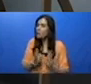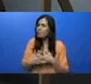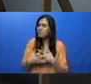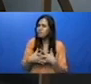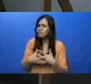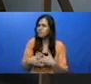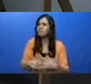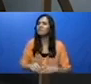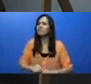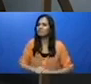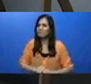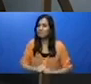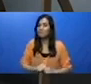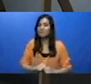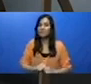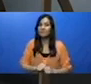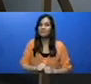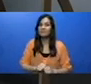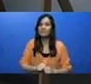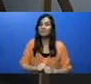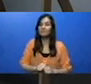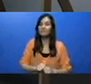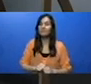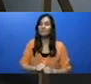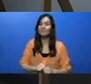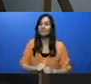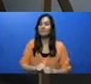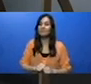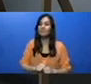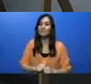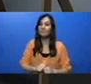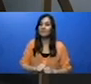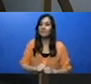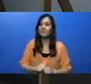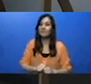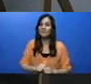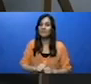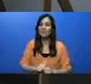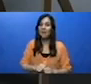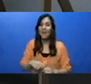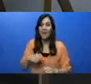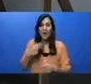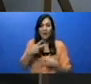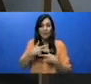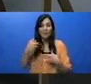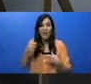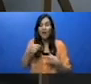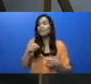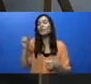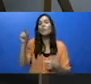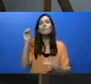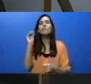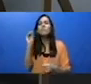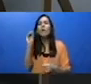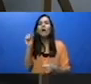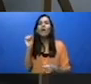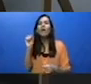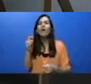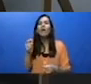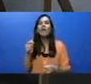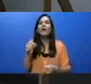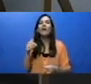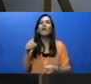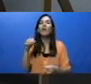A única diferença foi aqui na dezena, tá vendo? Como o 4 é maior, quem marcou o ponto? O Daniel.